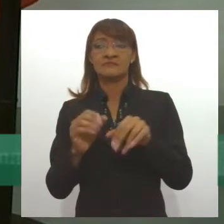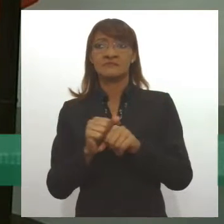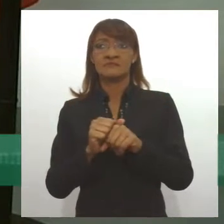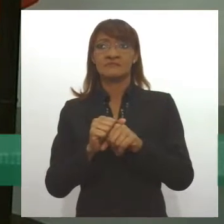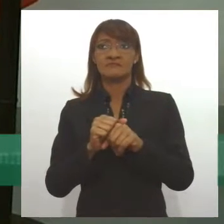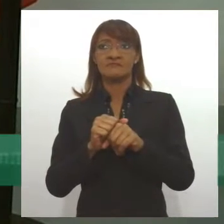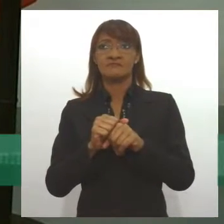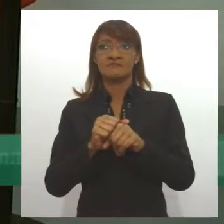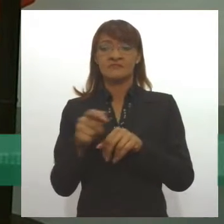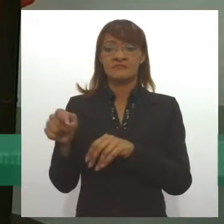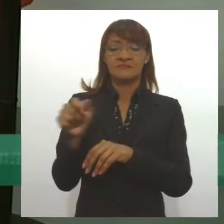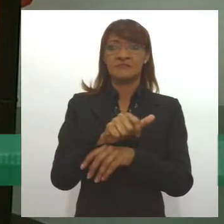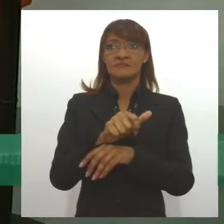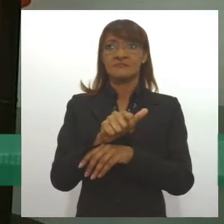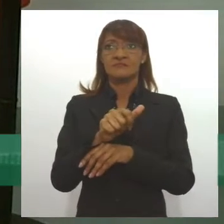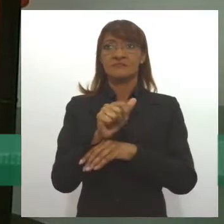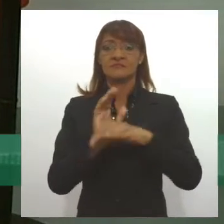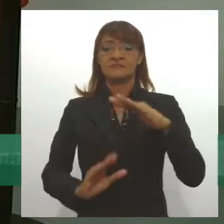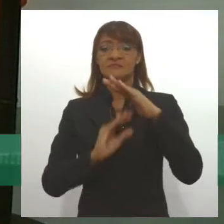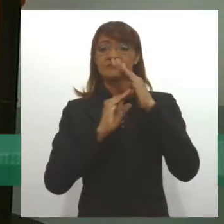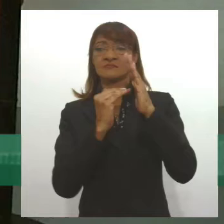do teto que a lei não permite?